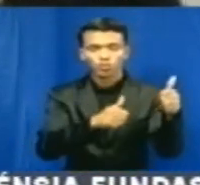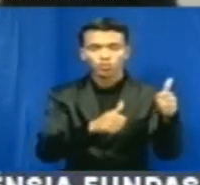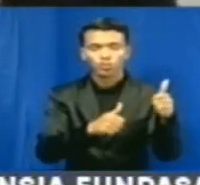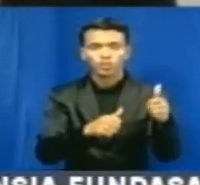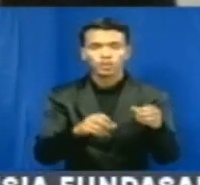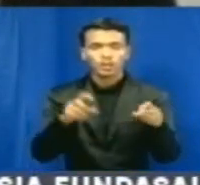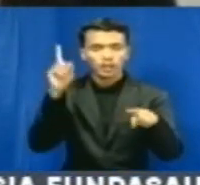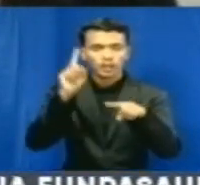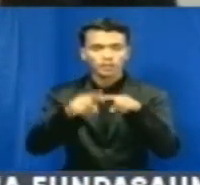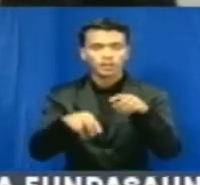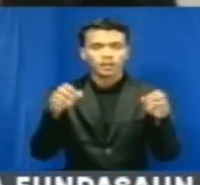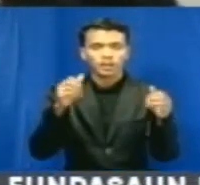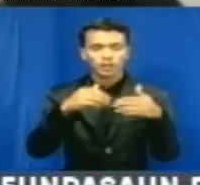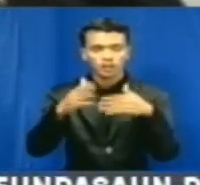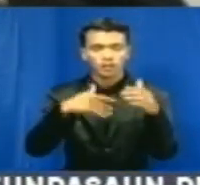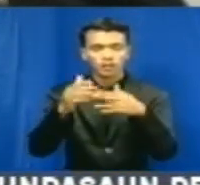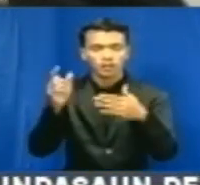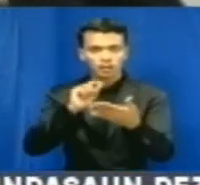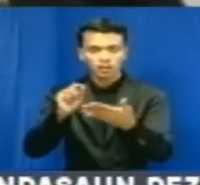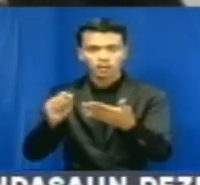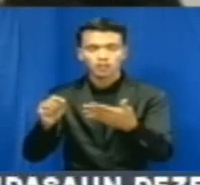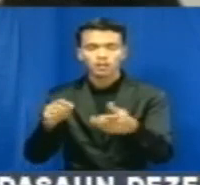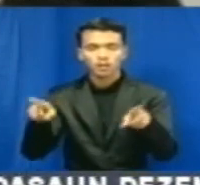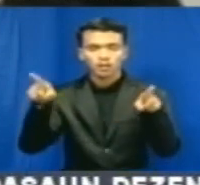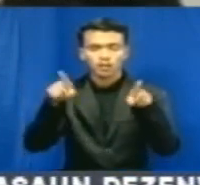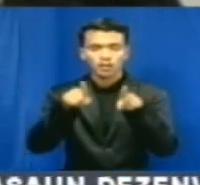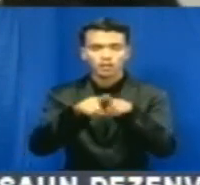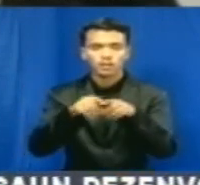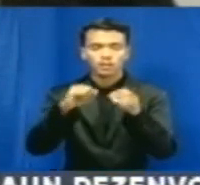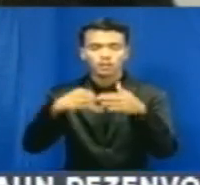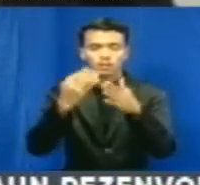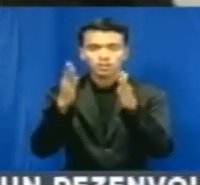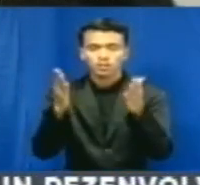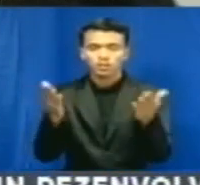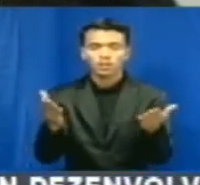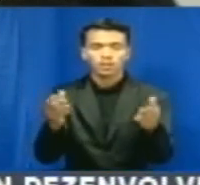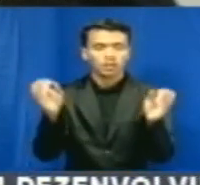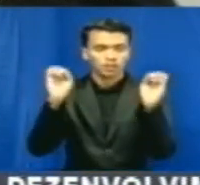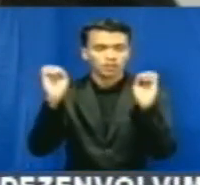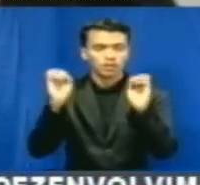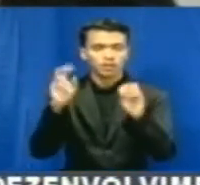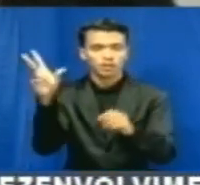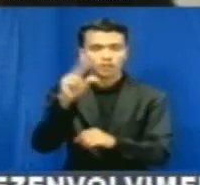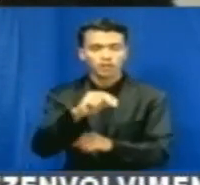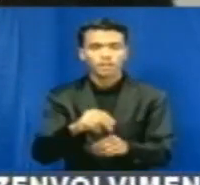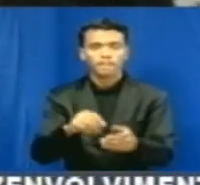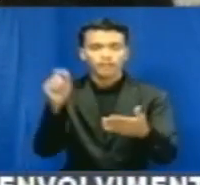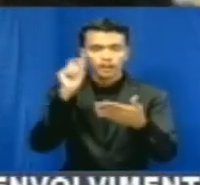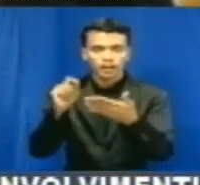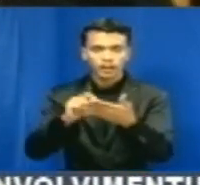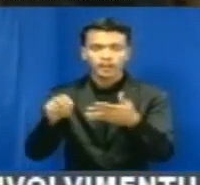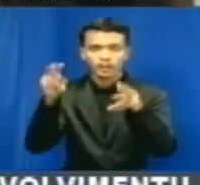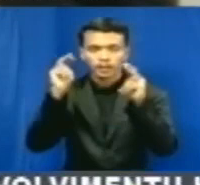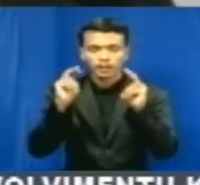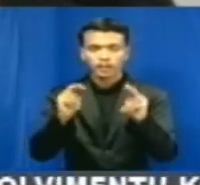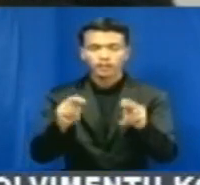los naran está a querer que dit, e está nessa querer que a jornal comércio será não. Não está a querer que obra não obra científica, então tem que